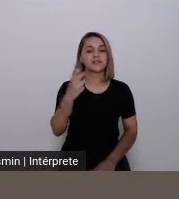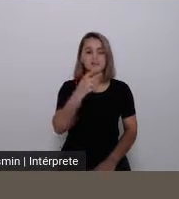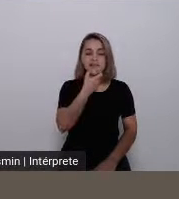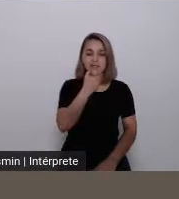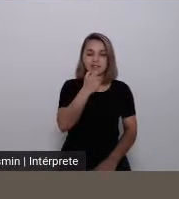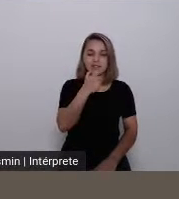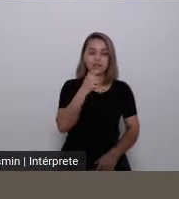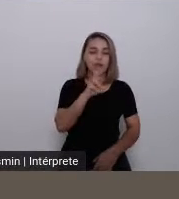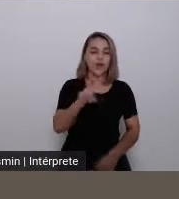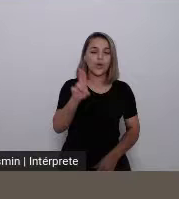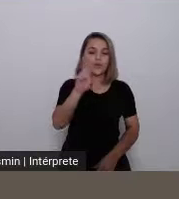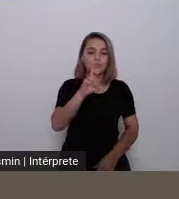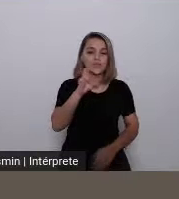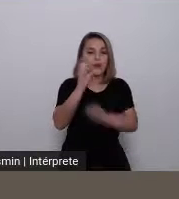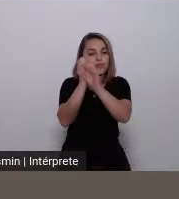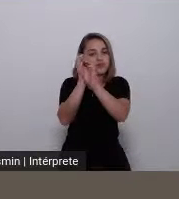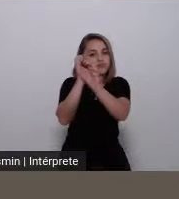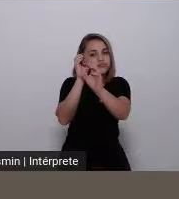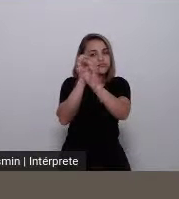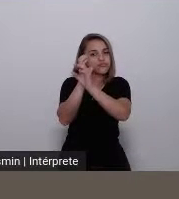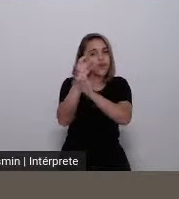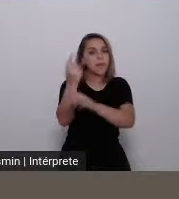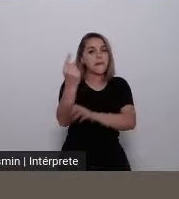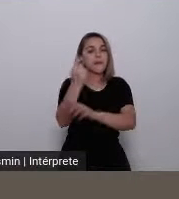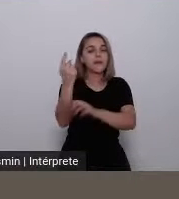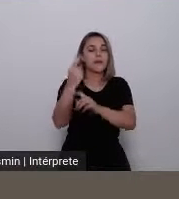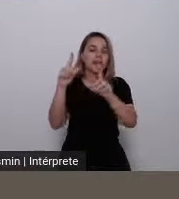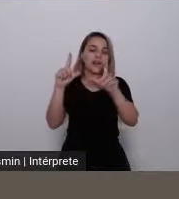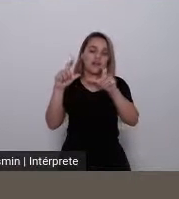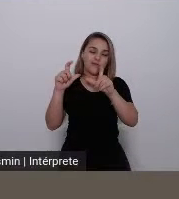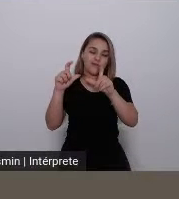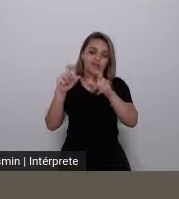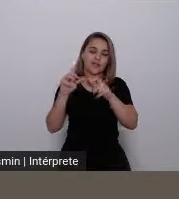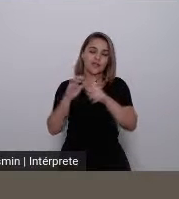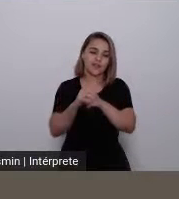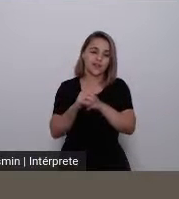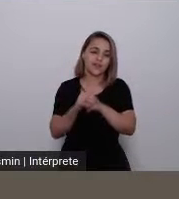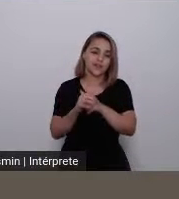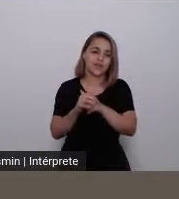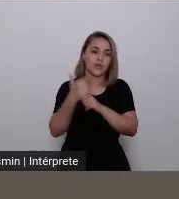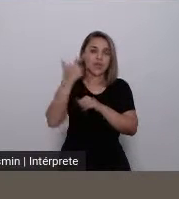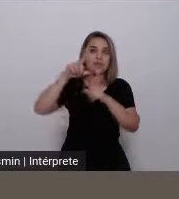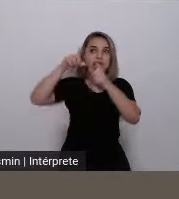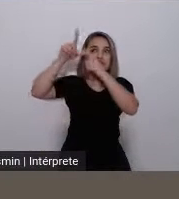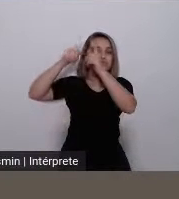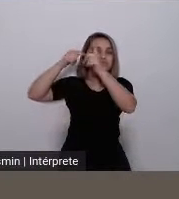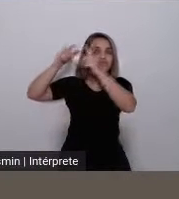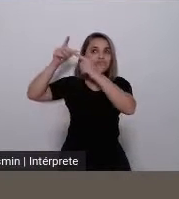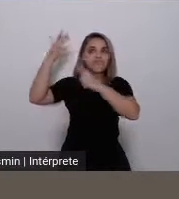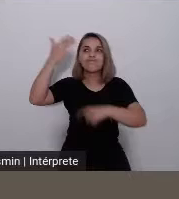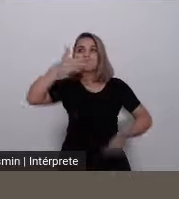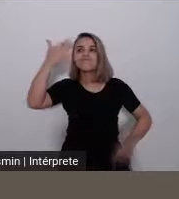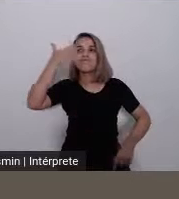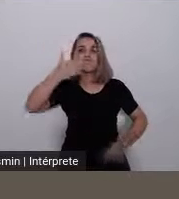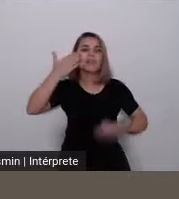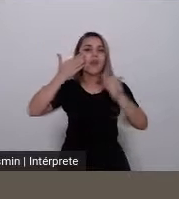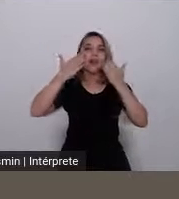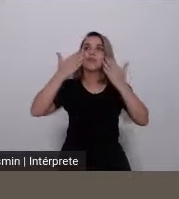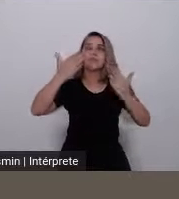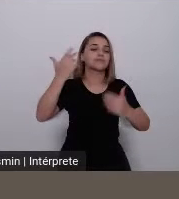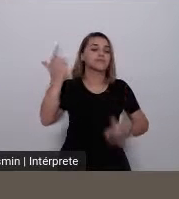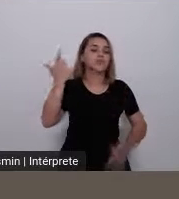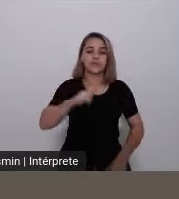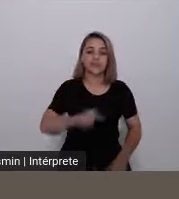uma das primeiras imagens que registraram com sucesso estrelas que não são visíveis a olho nu.